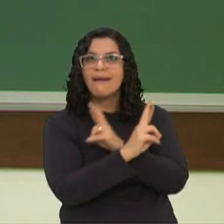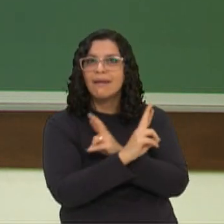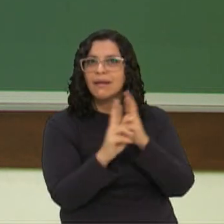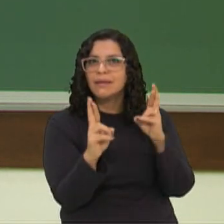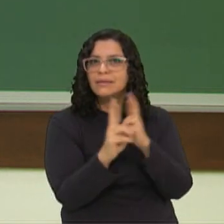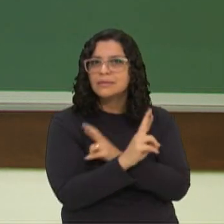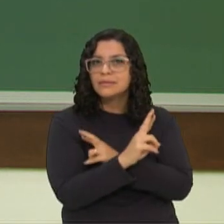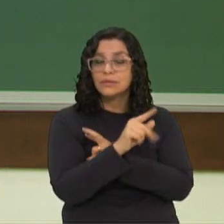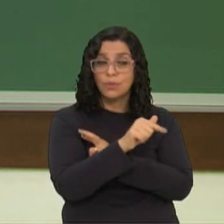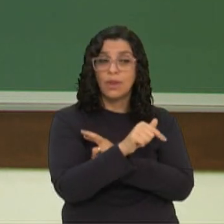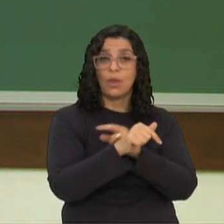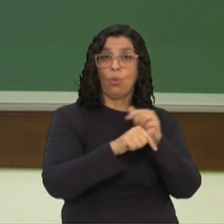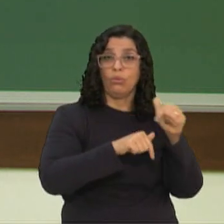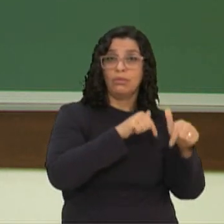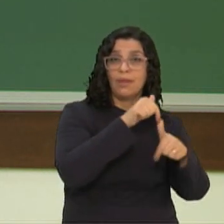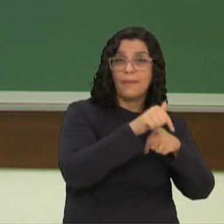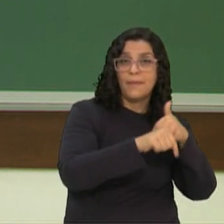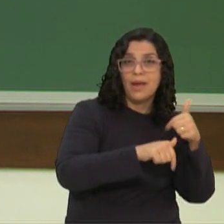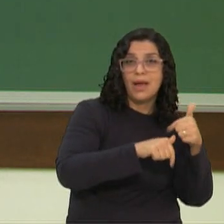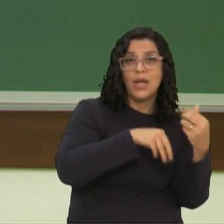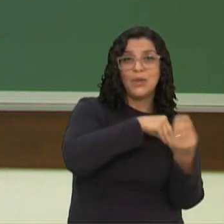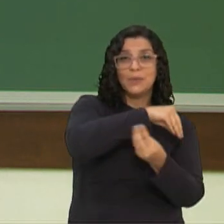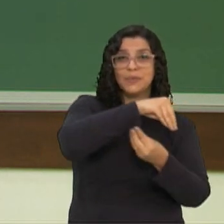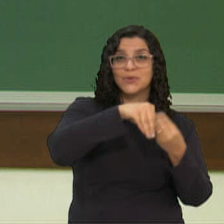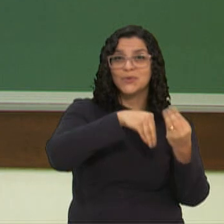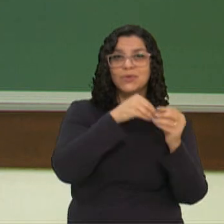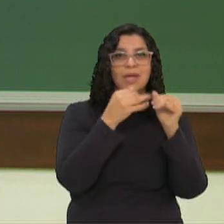geração de trabalho e a energia, né?